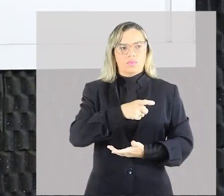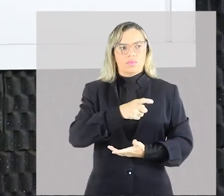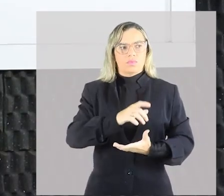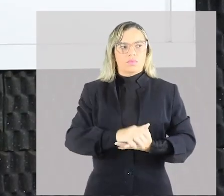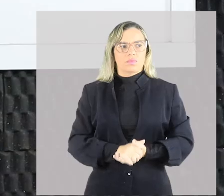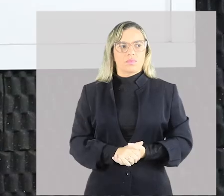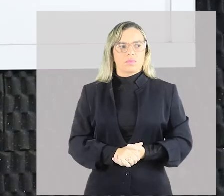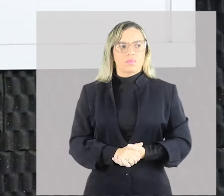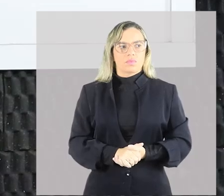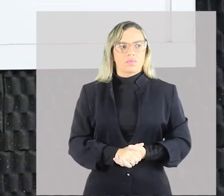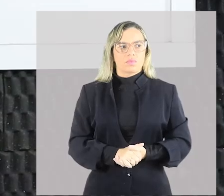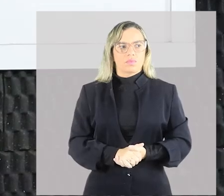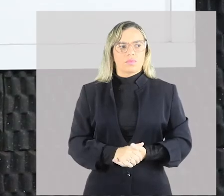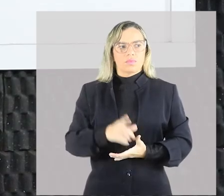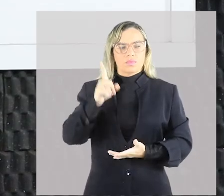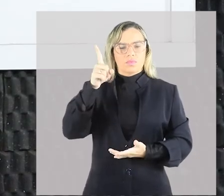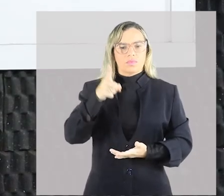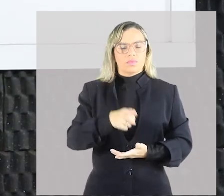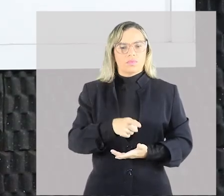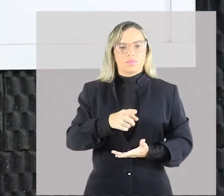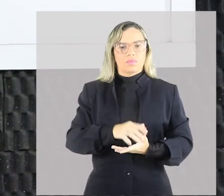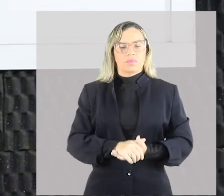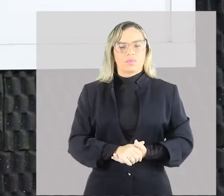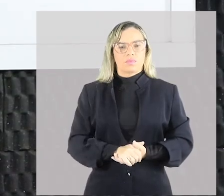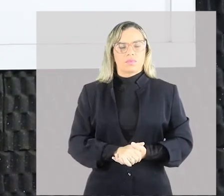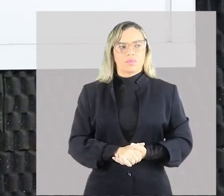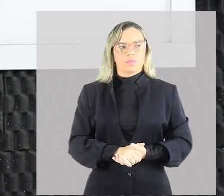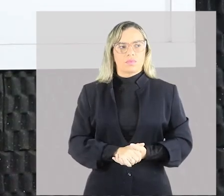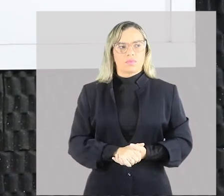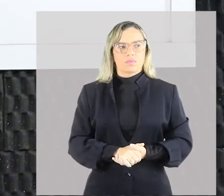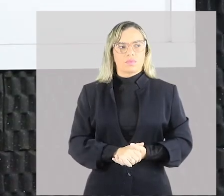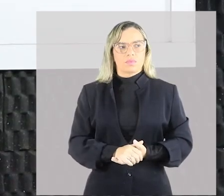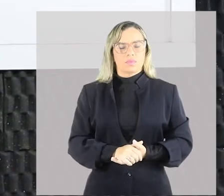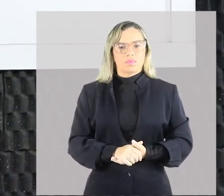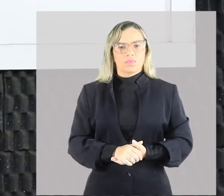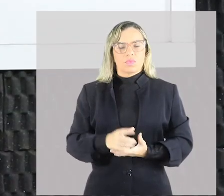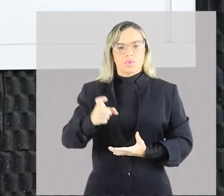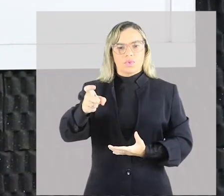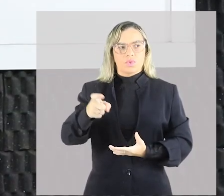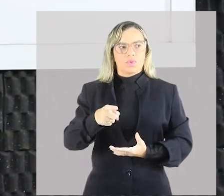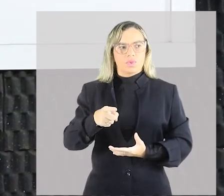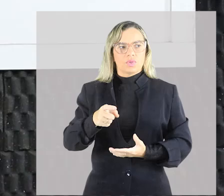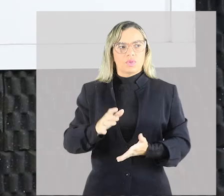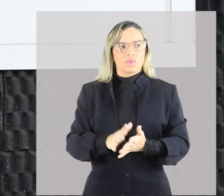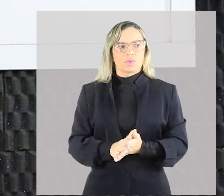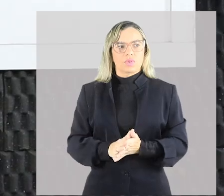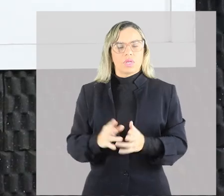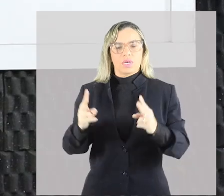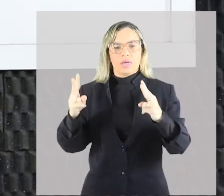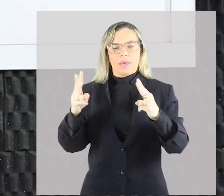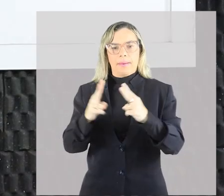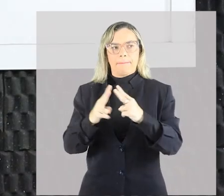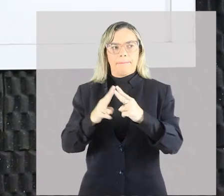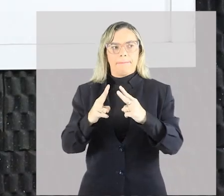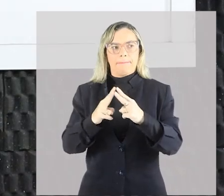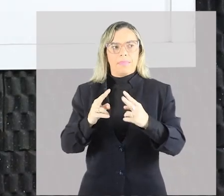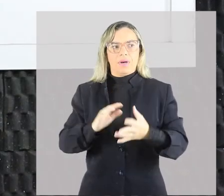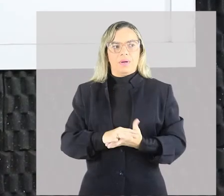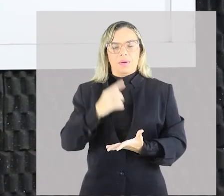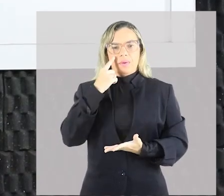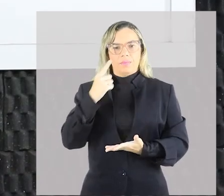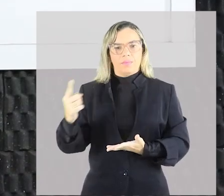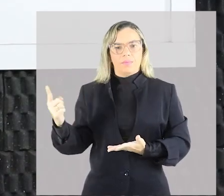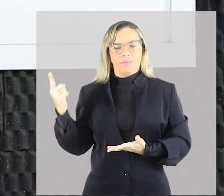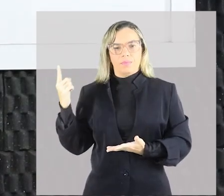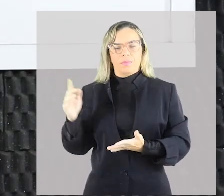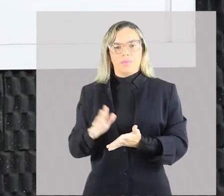quê? Esse número x é par. Olha como eu representei, já que já está usando uma linguagem